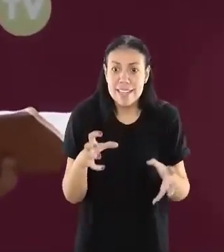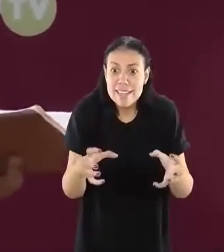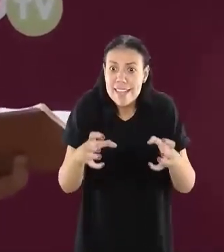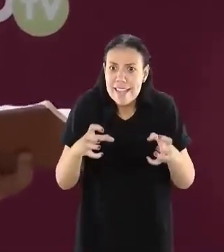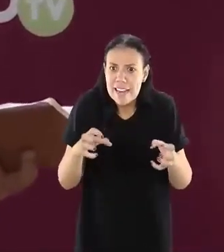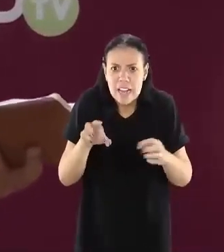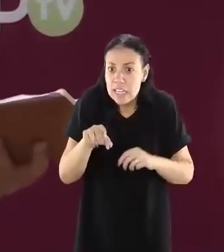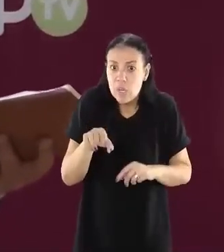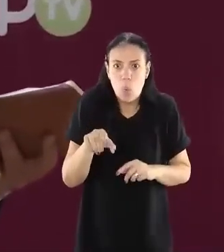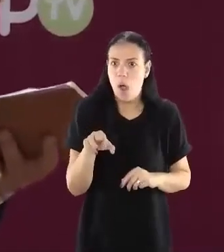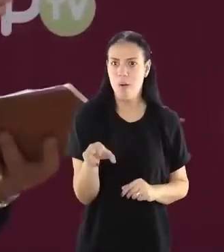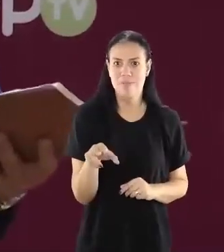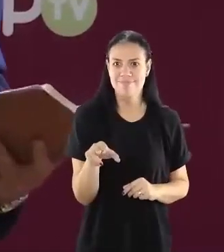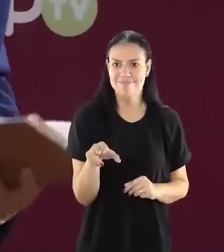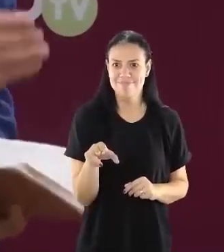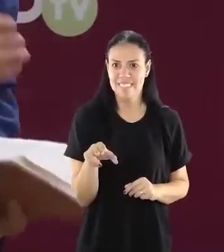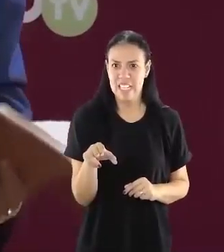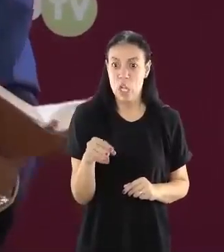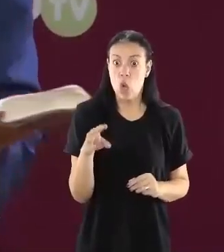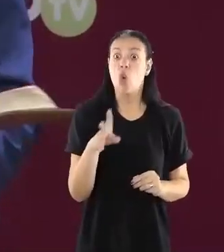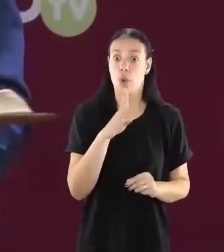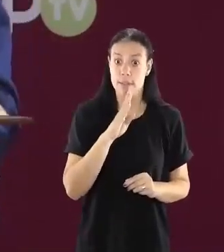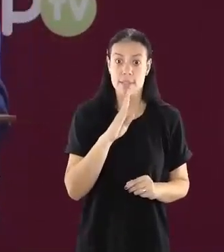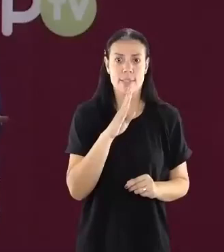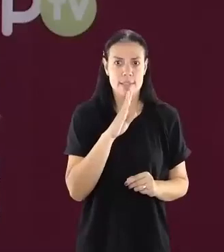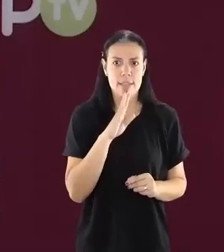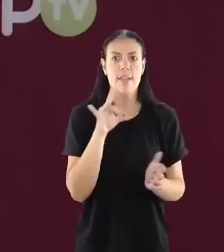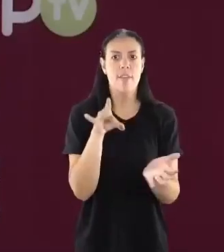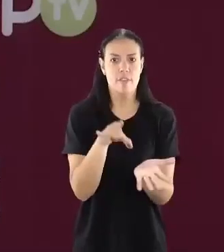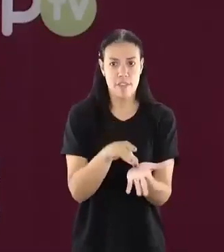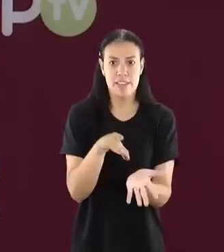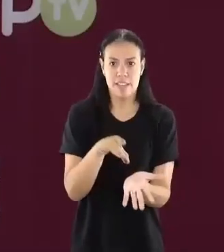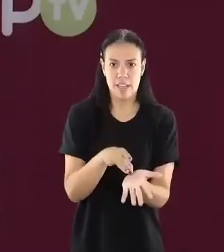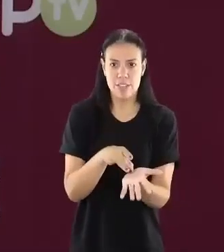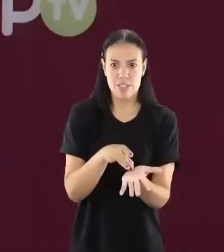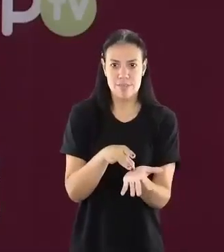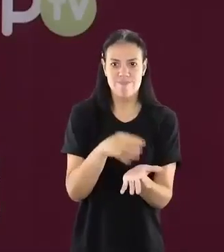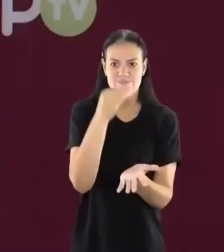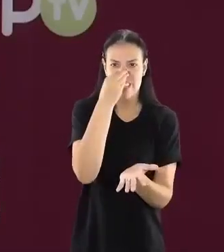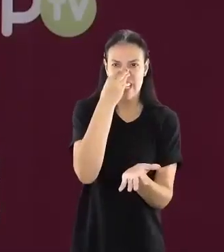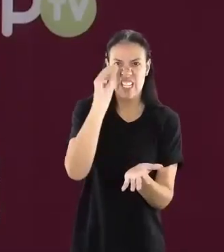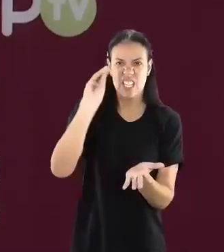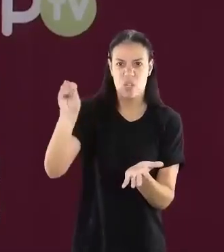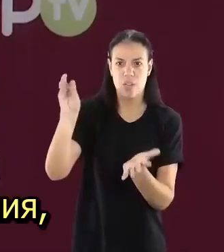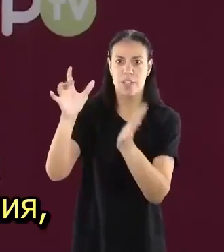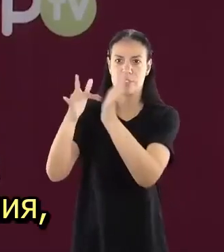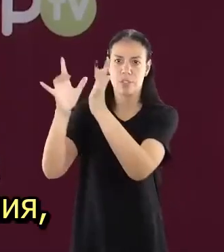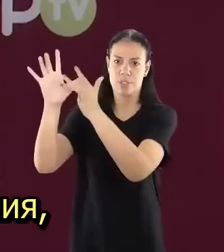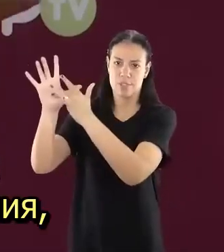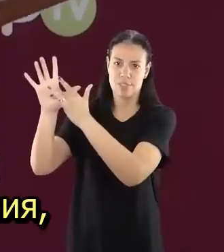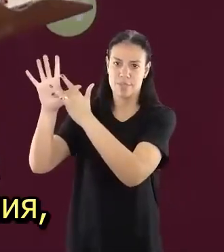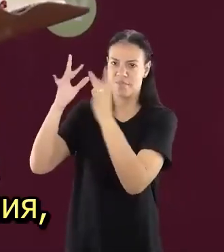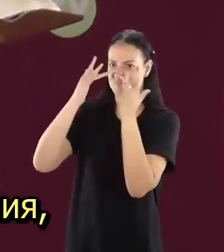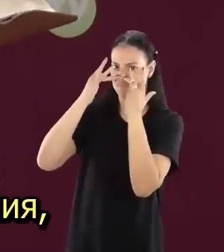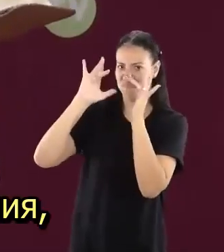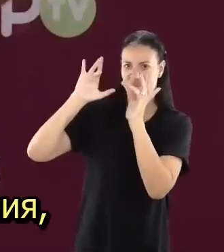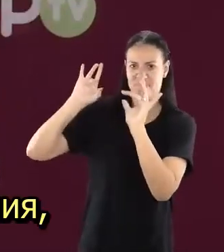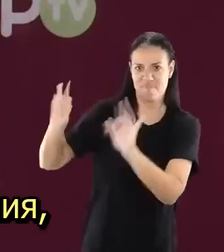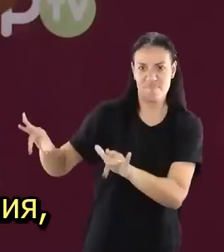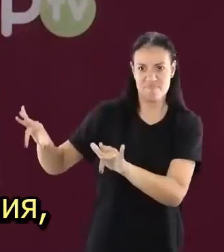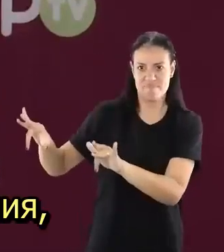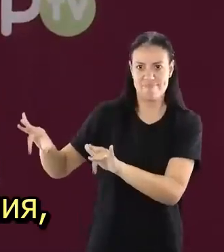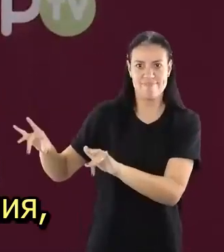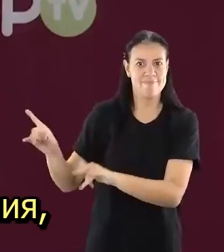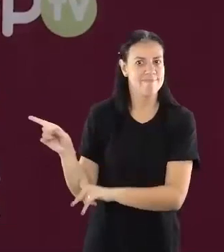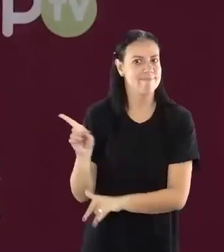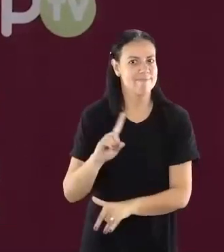postura, de, não obstante, conhecer a verdade, rejeitar o Filho de Deus. Mas esse texto tem uma terceira